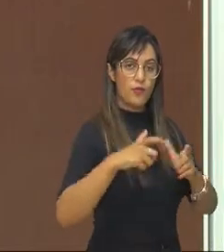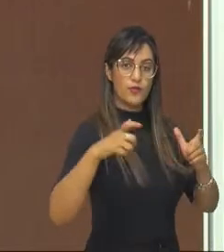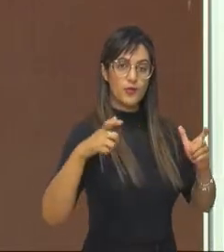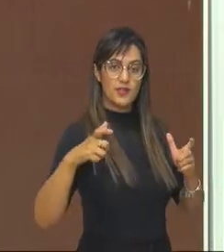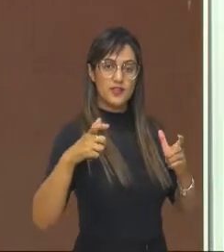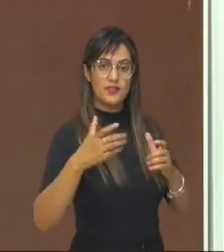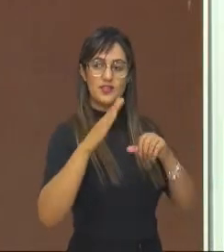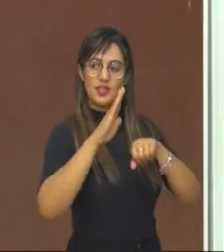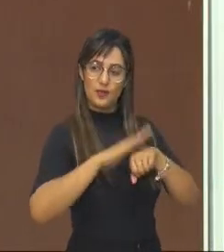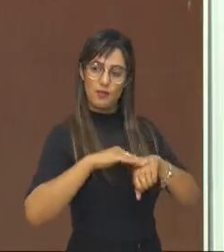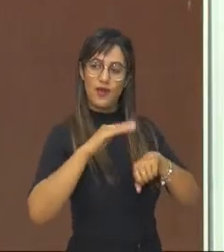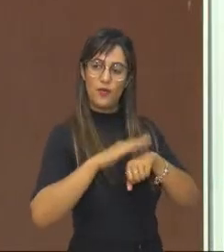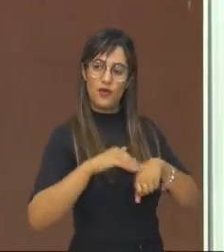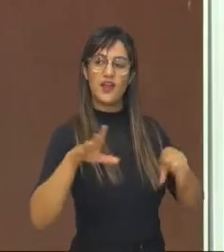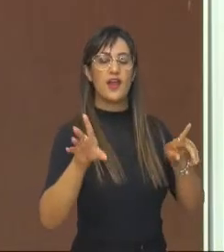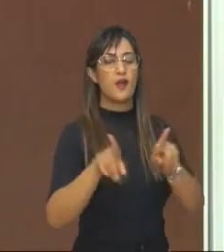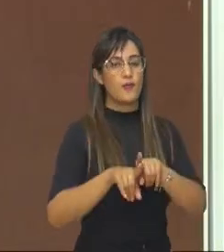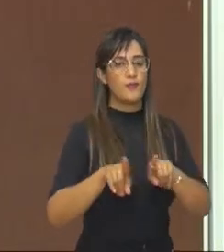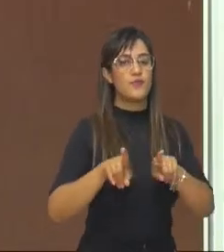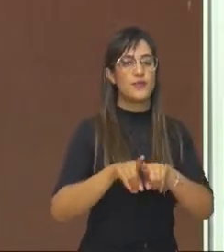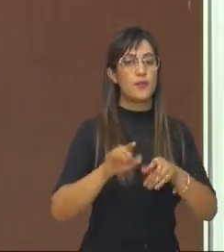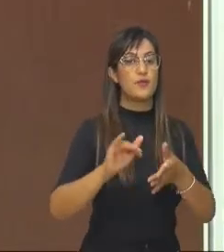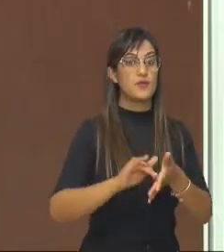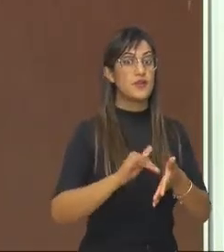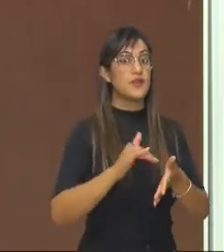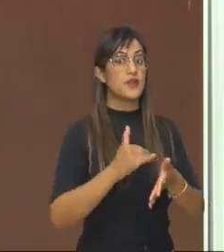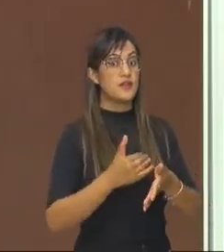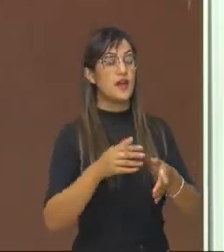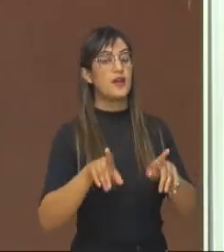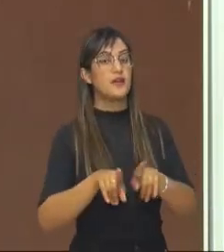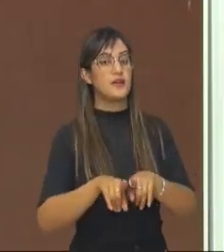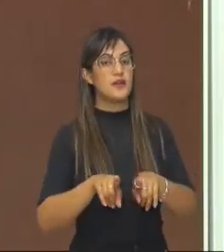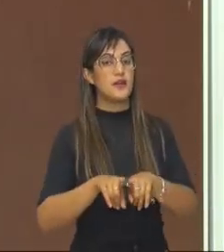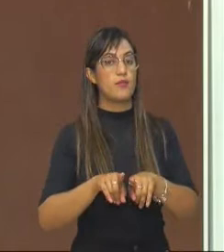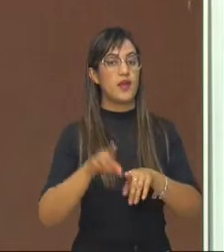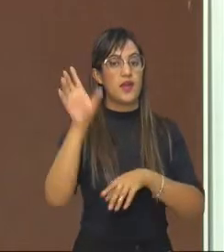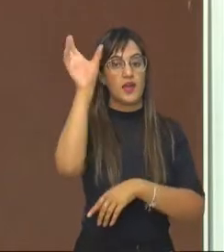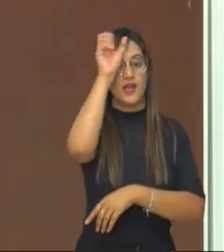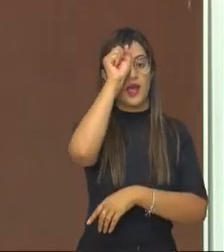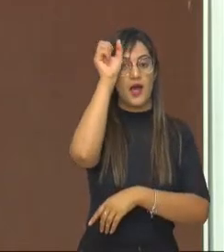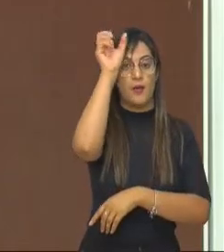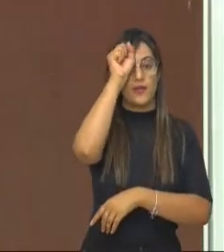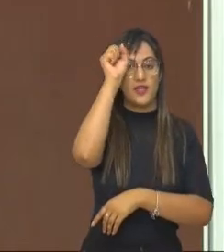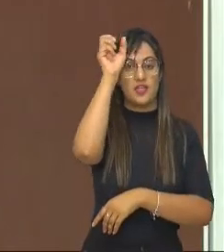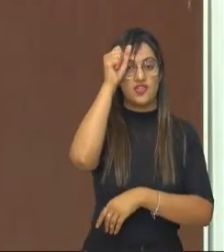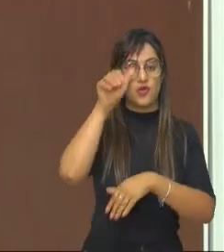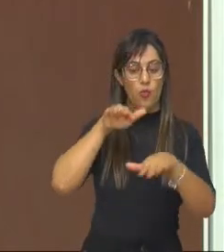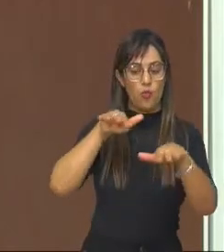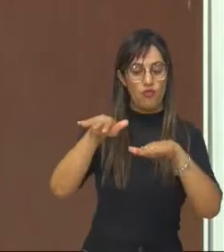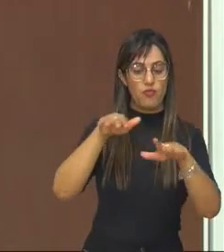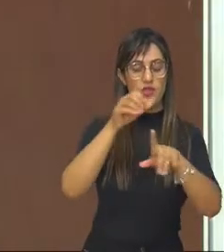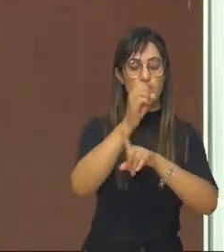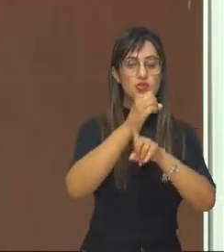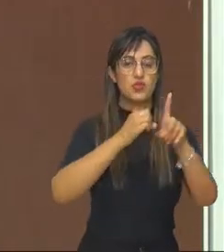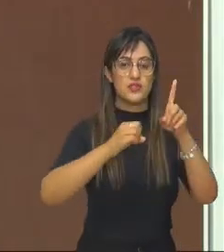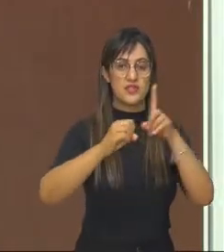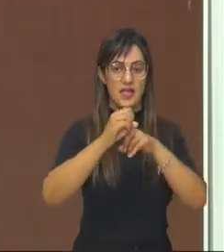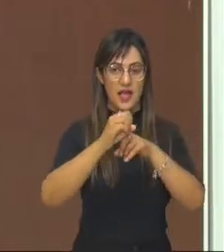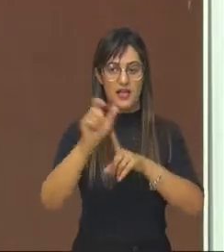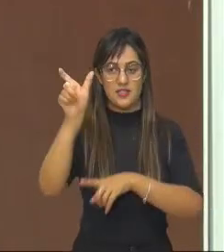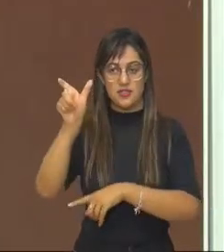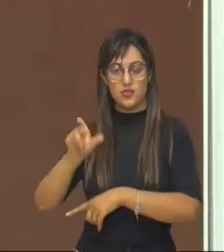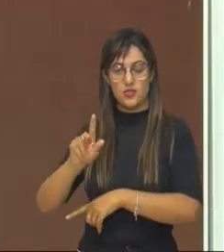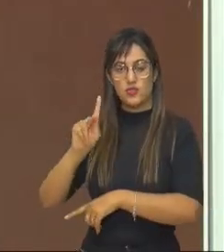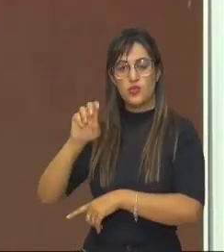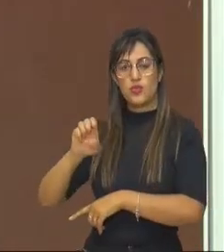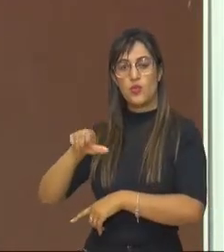tempo. Eu fui secretária de juventude da ANTRA e aprendi muito sobre movimentos sociais com a Keila. E dizer que estou muito